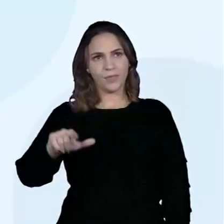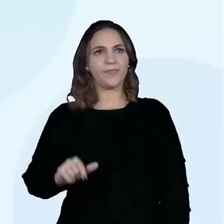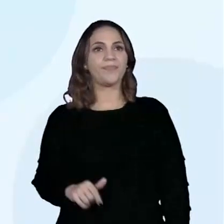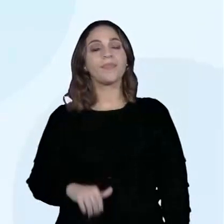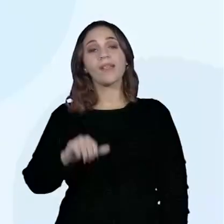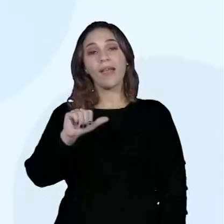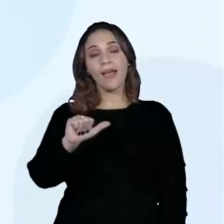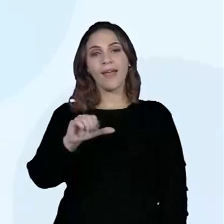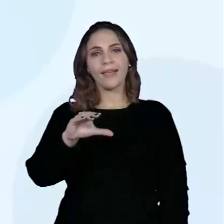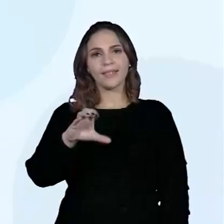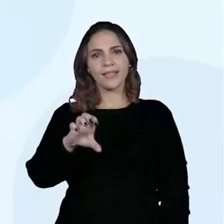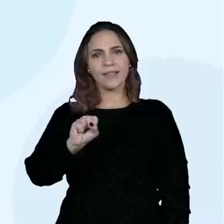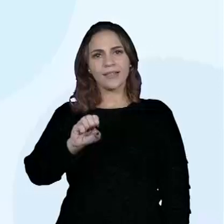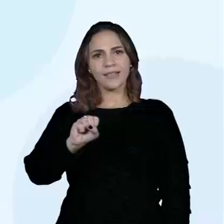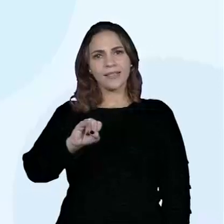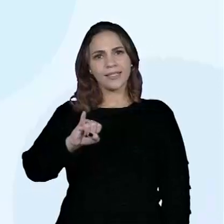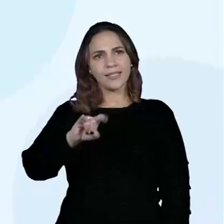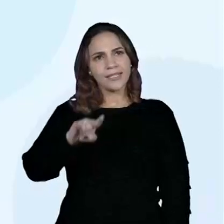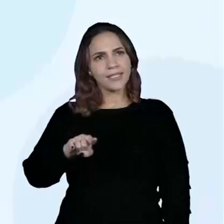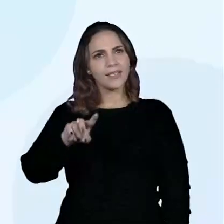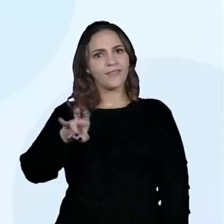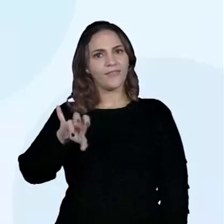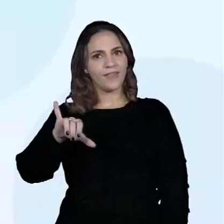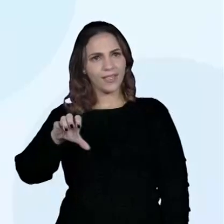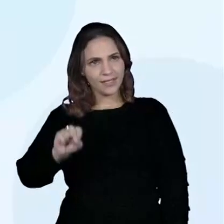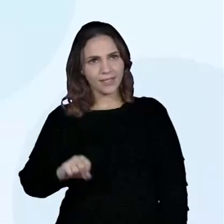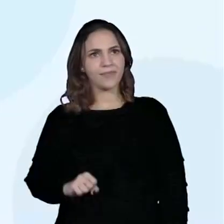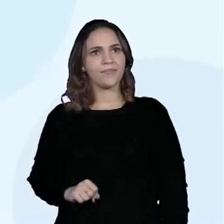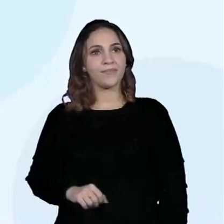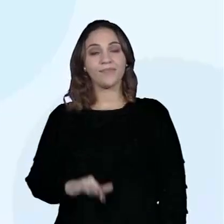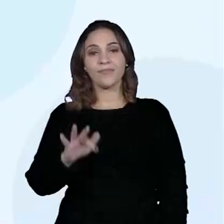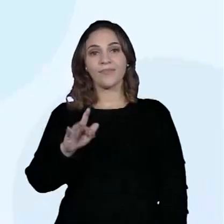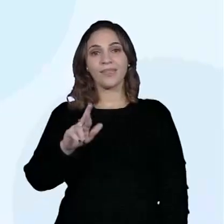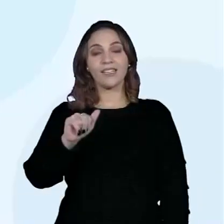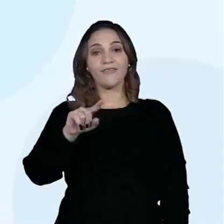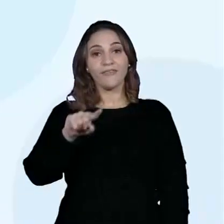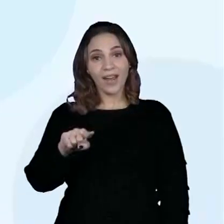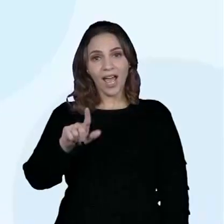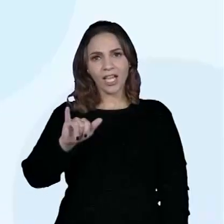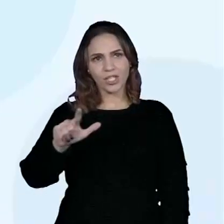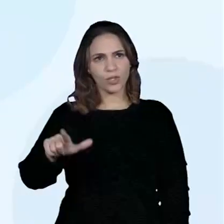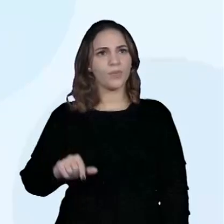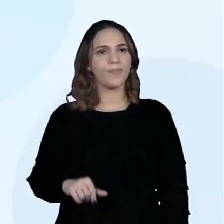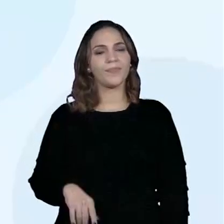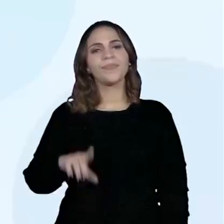acessíveis, frágil, difícil.